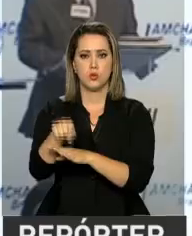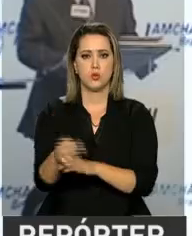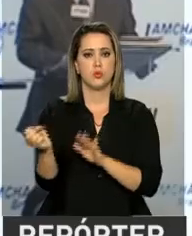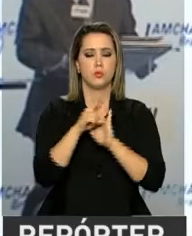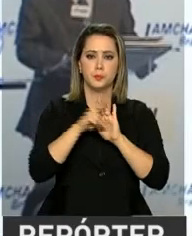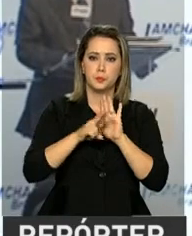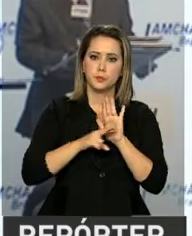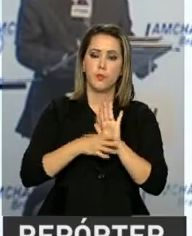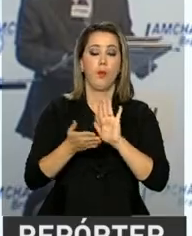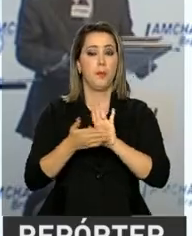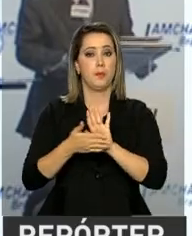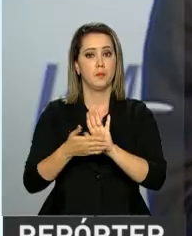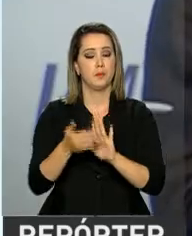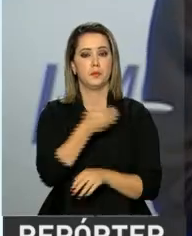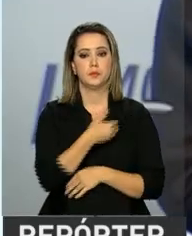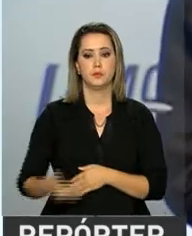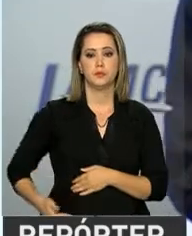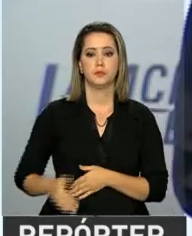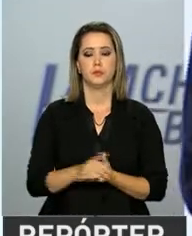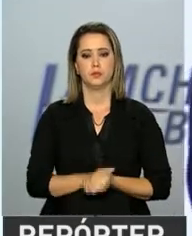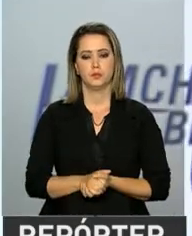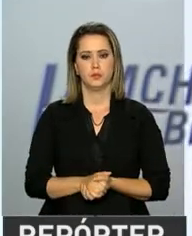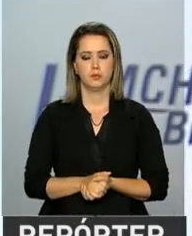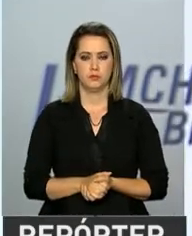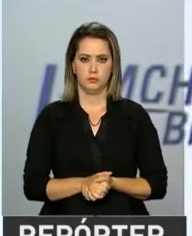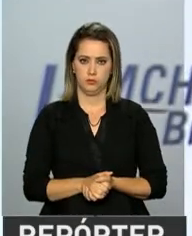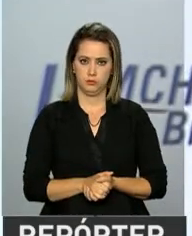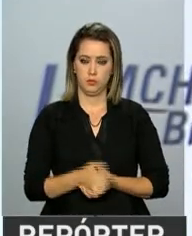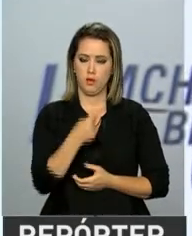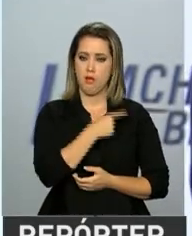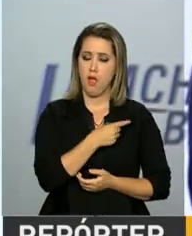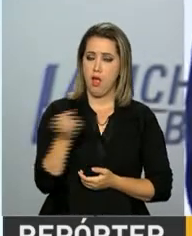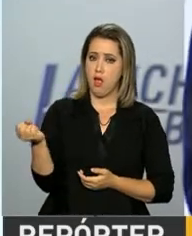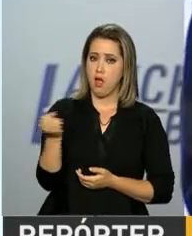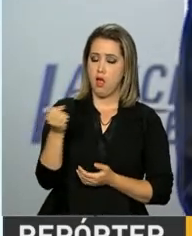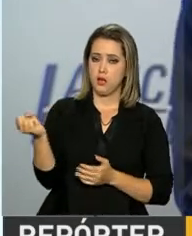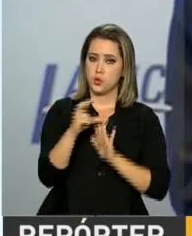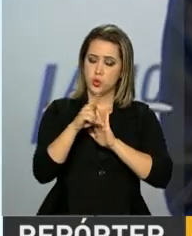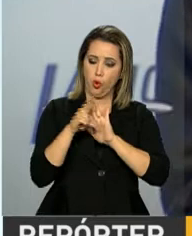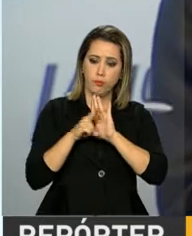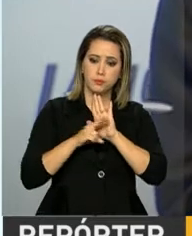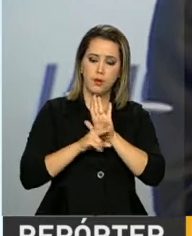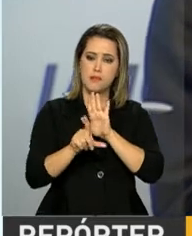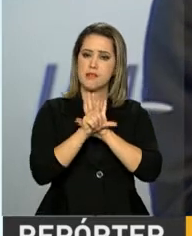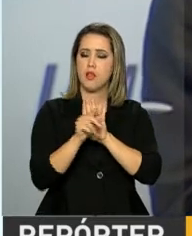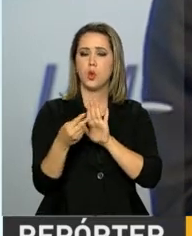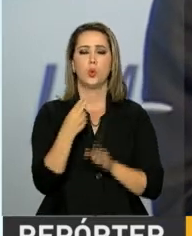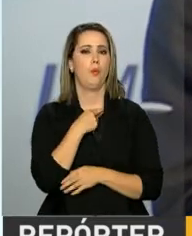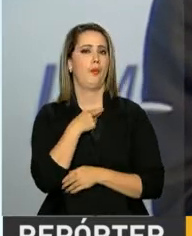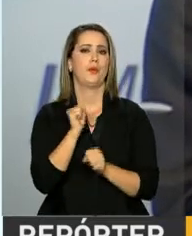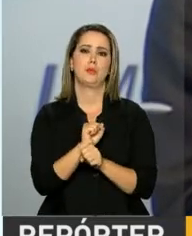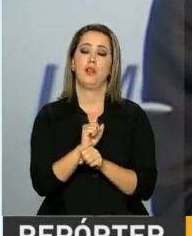reformas estruturais propostas pelo governo. As reformas não podem parar. Atravessamos a mais